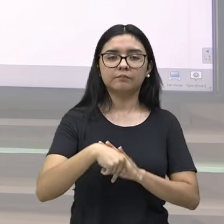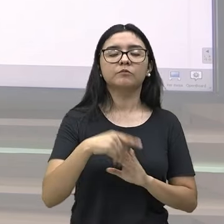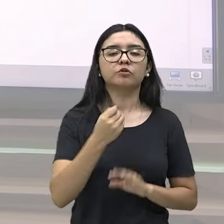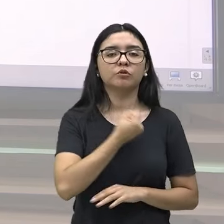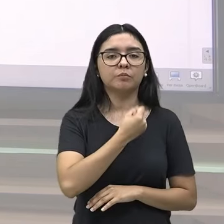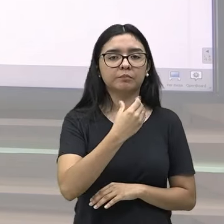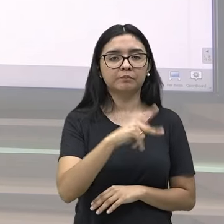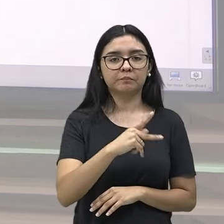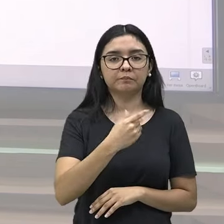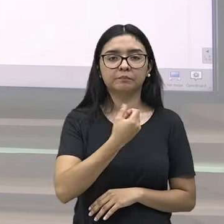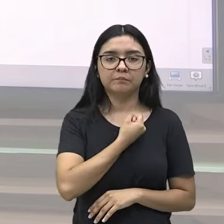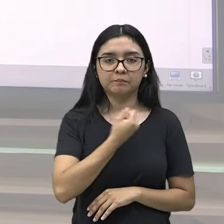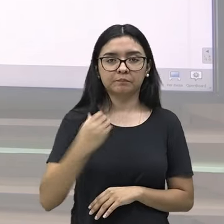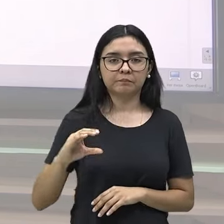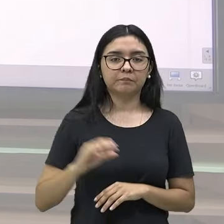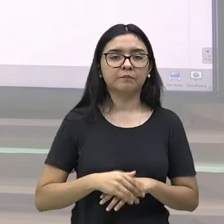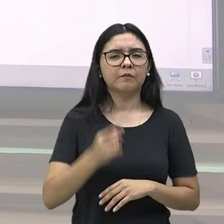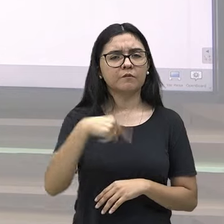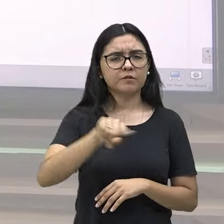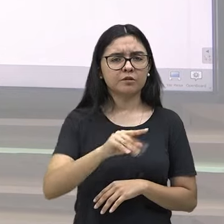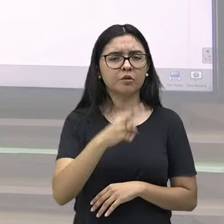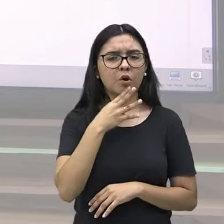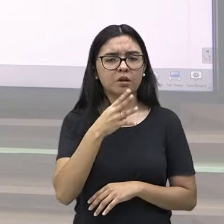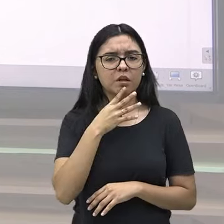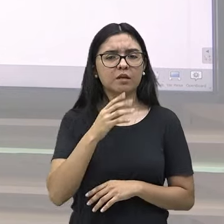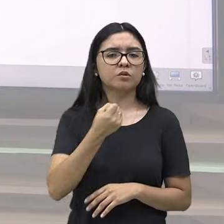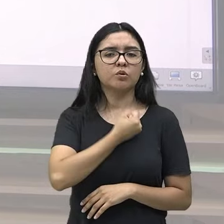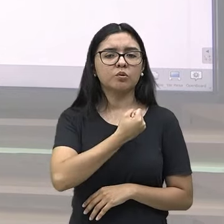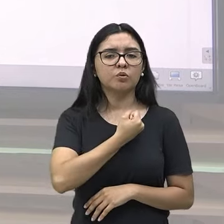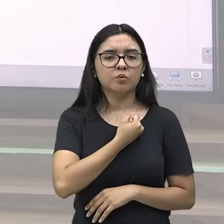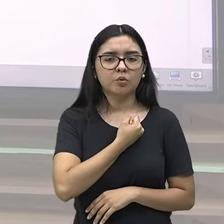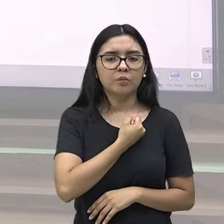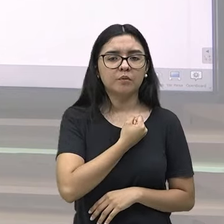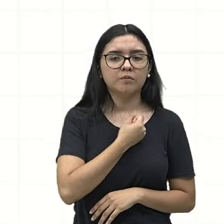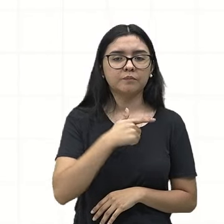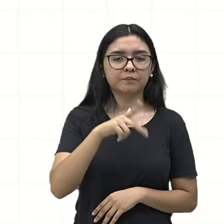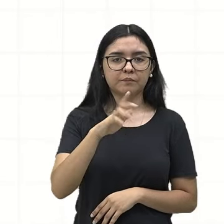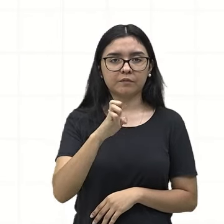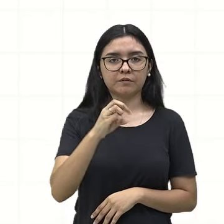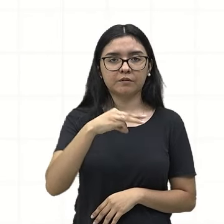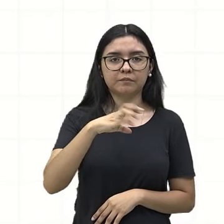Você já ouviu falar em números gêmeos? Olha só que coisa bacana. Acompanha só comigo.